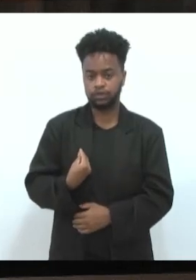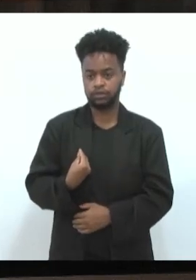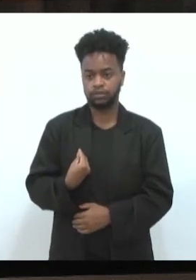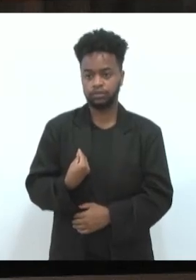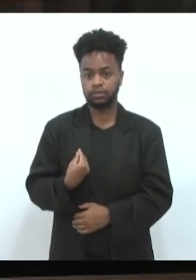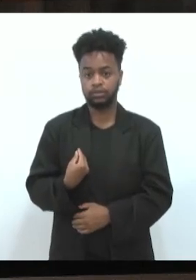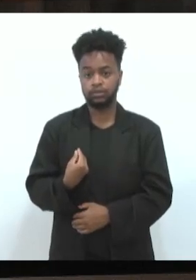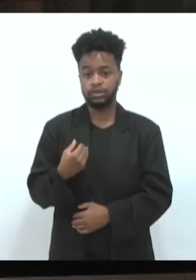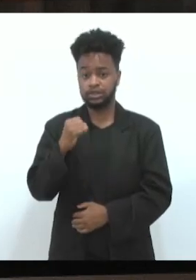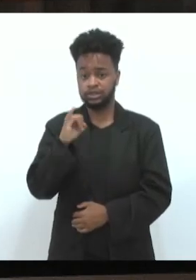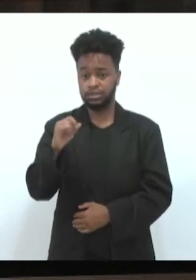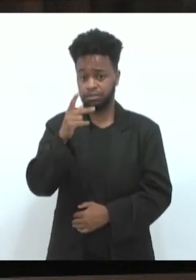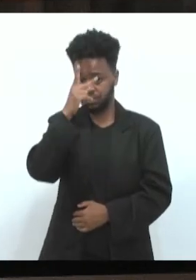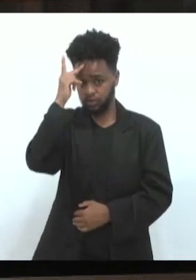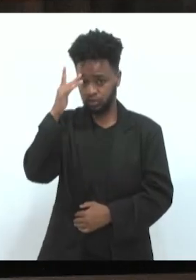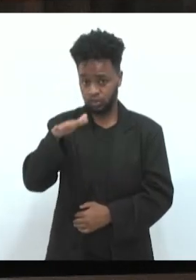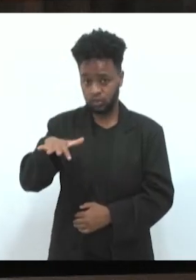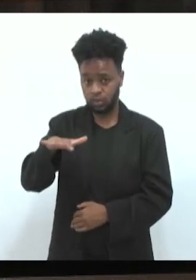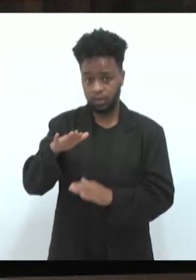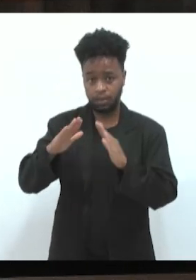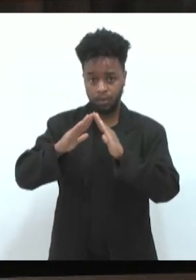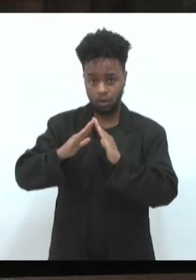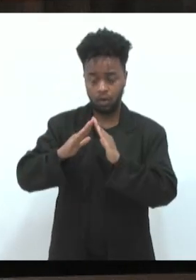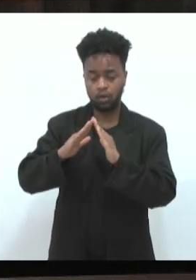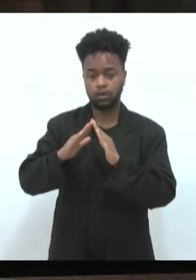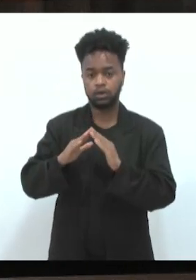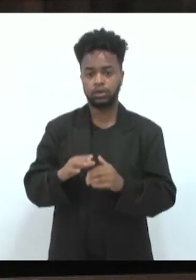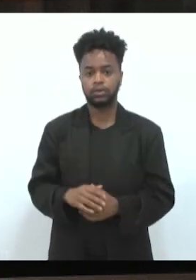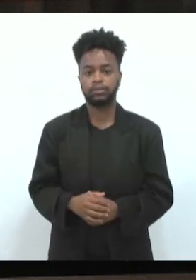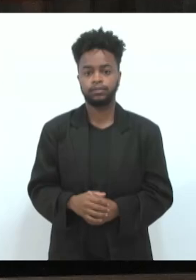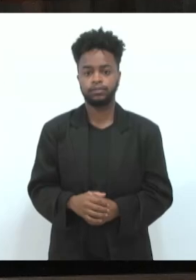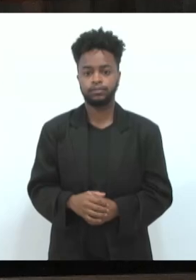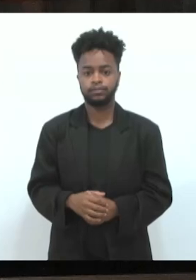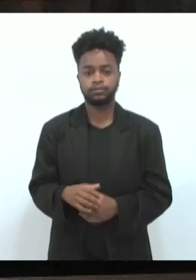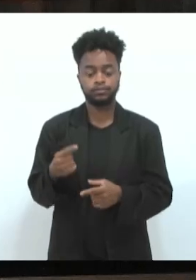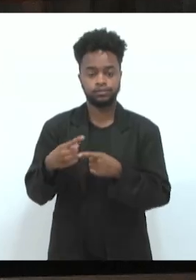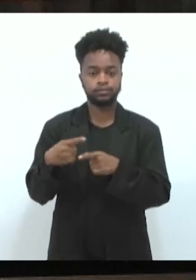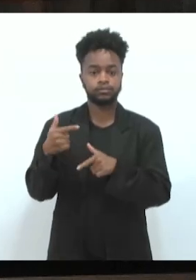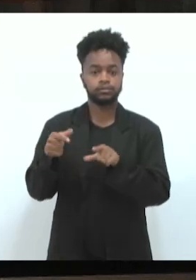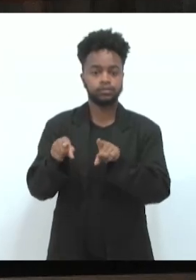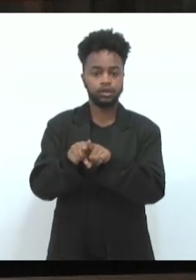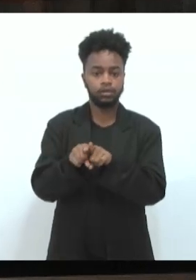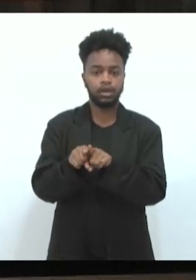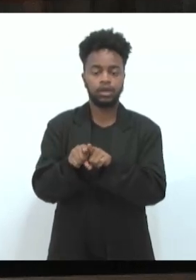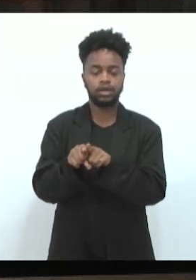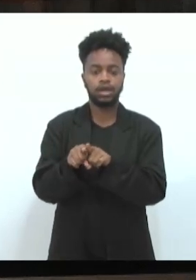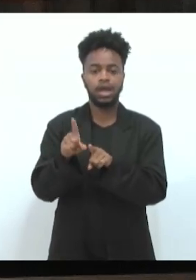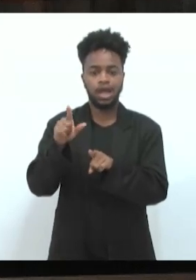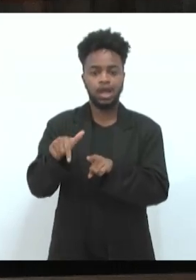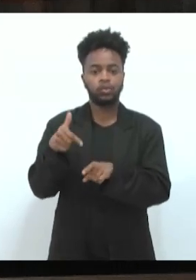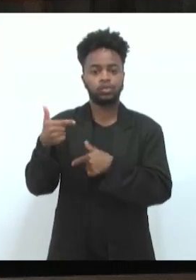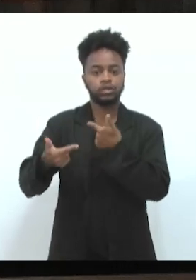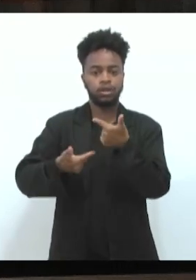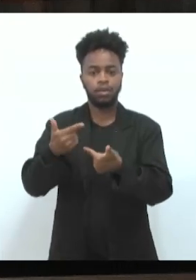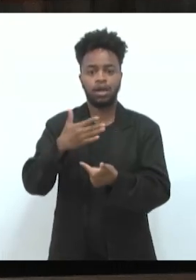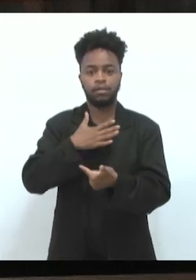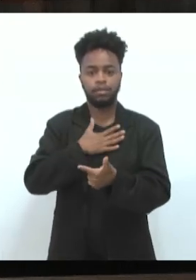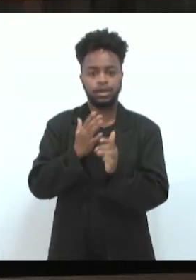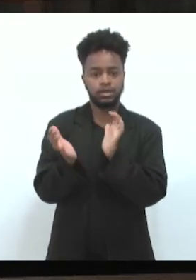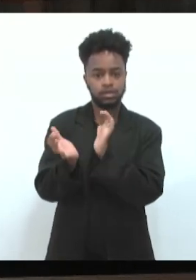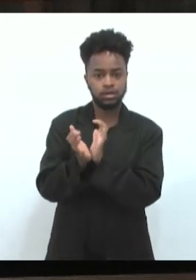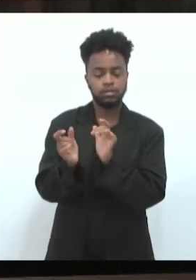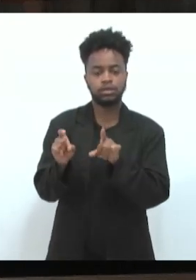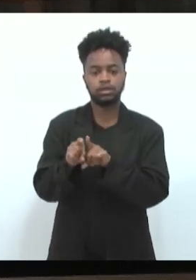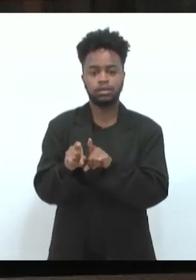lá reside. Então, esse também é um ponto de trabalho do meu gabinete, de preocupação